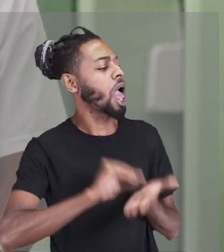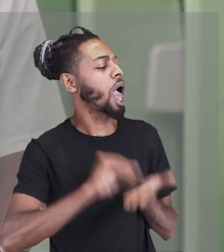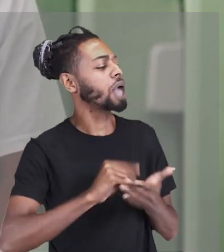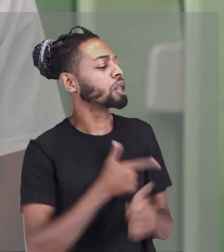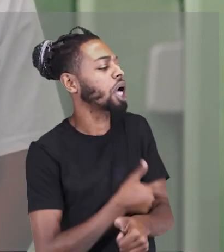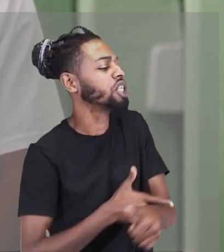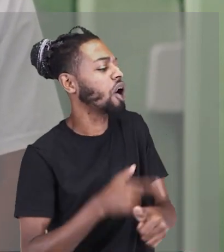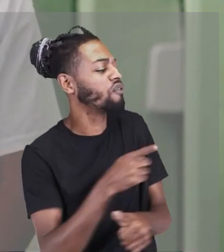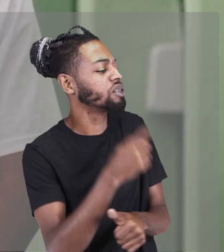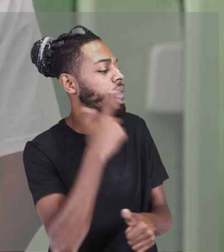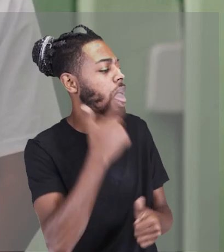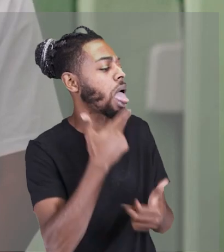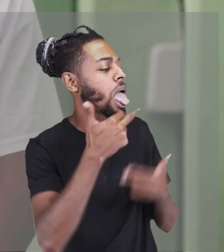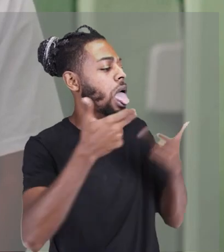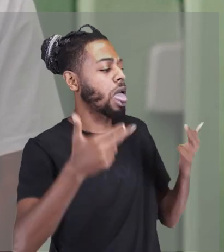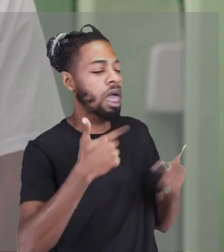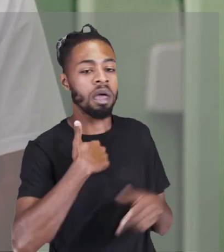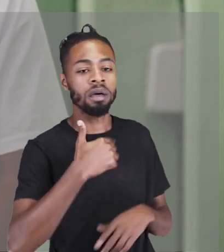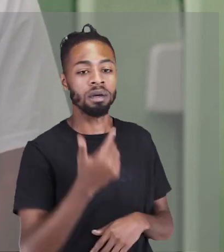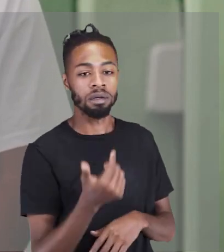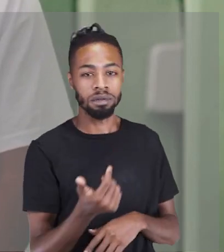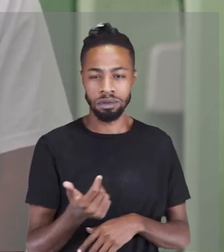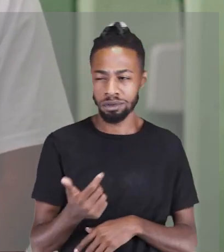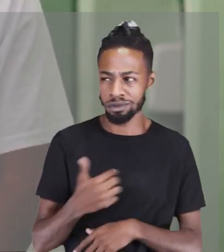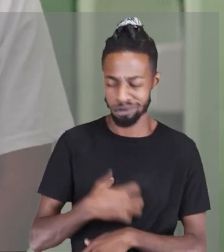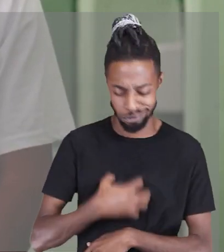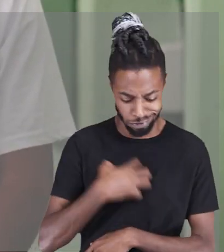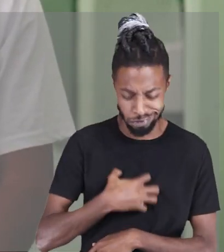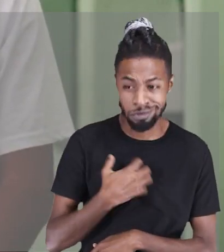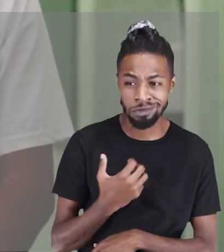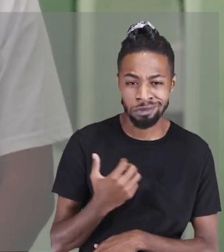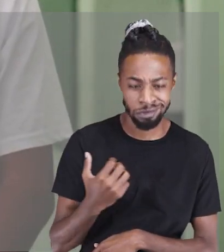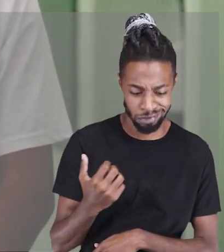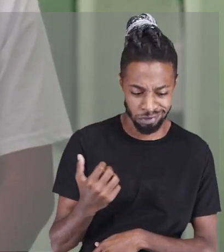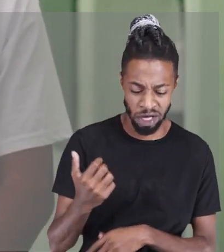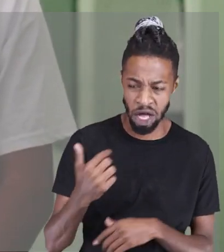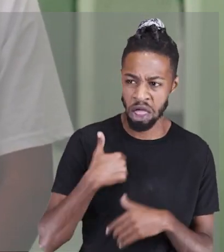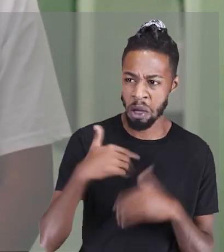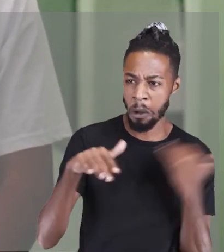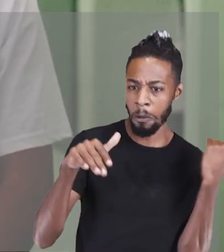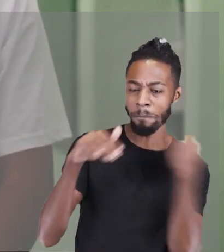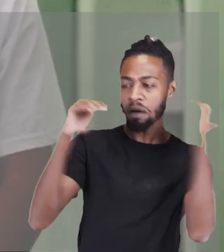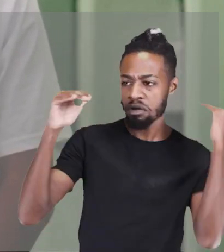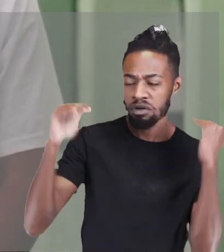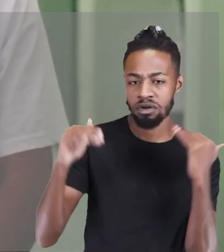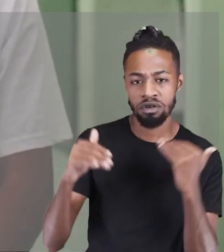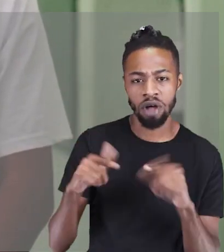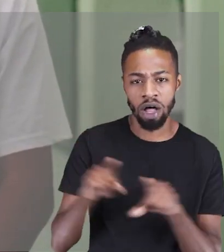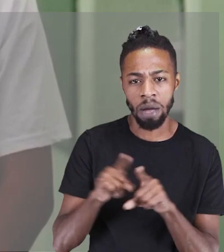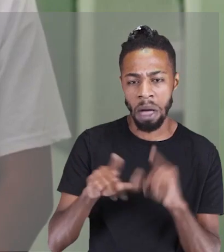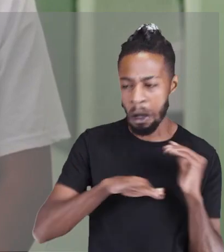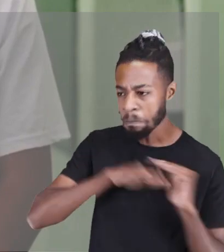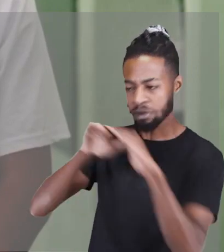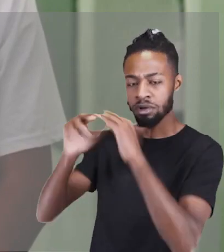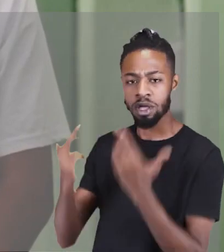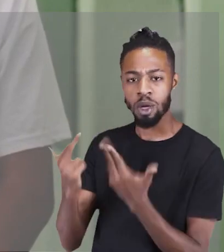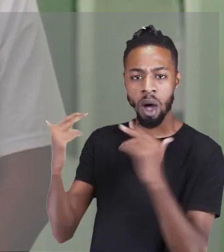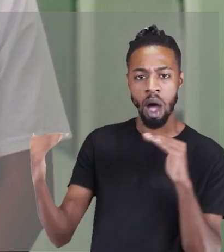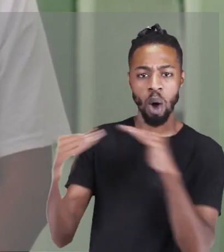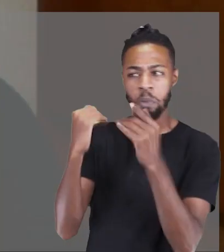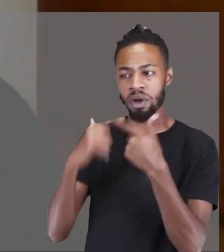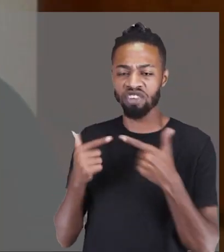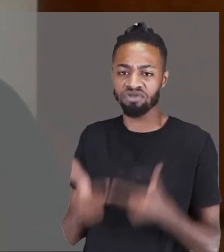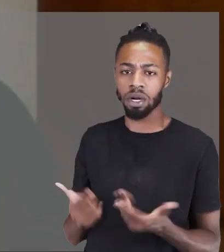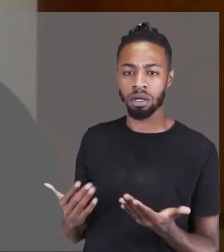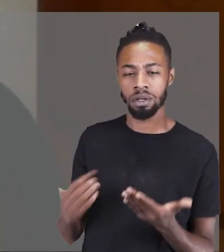educação, não sei o quê, isso é isso, aquilo. Aí eu peguei e acabo respondendo, né, um pouco com raiva dele, porque isso pra mim ele é meio